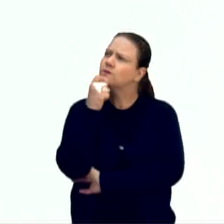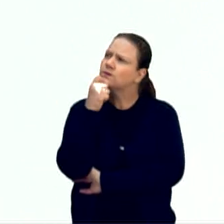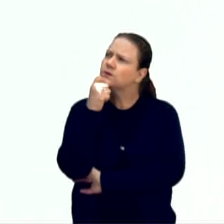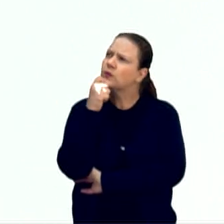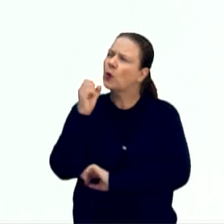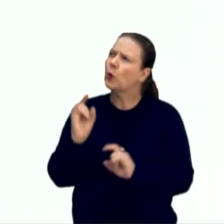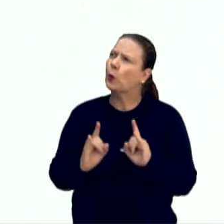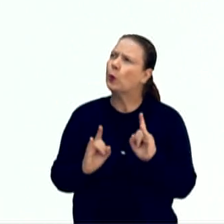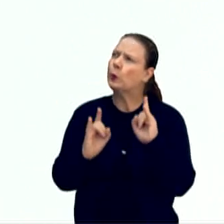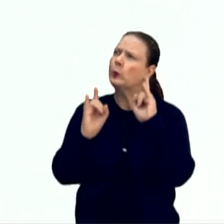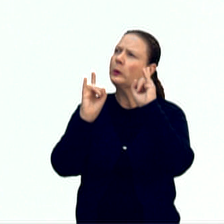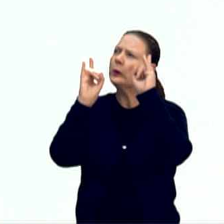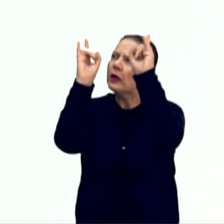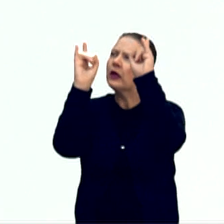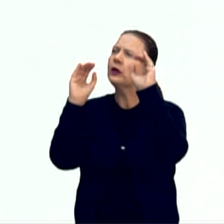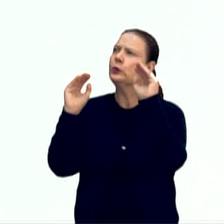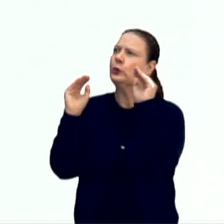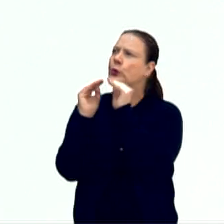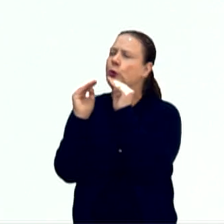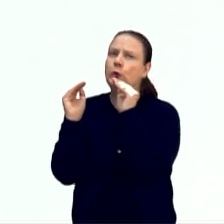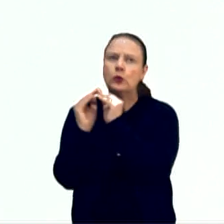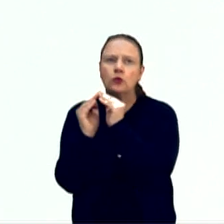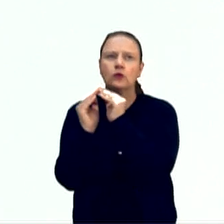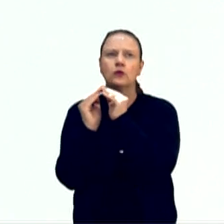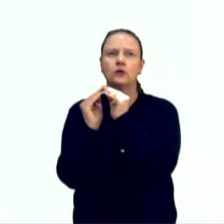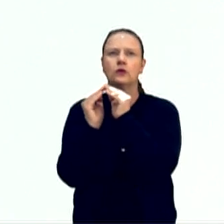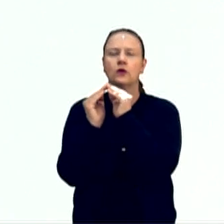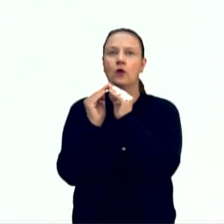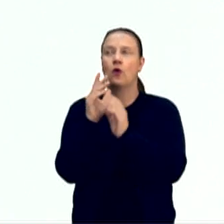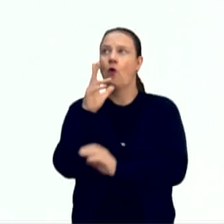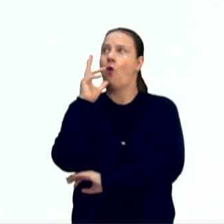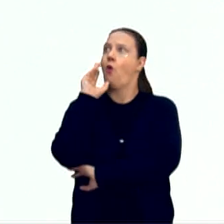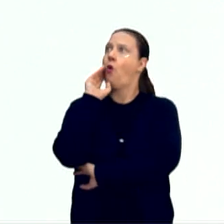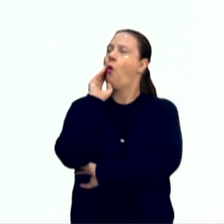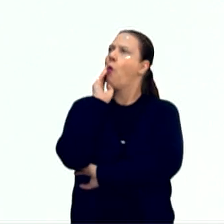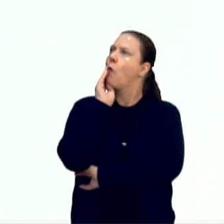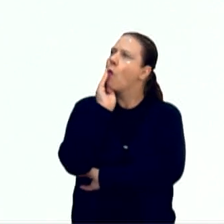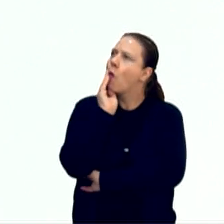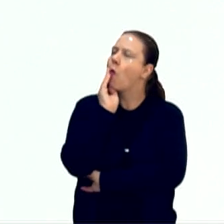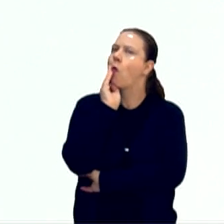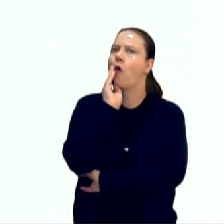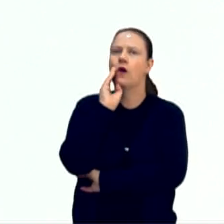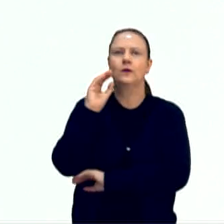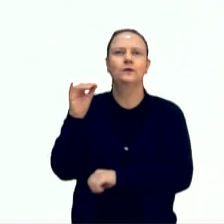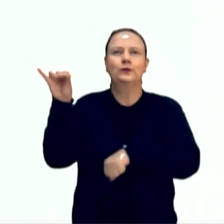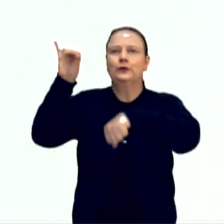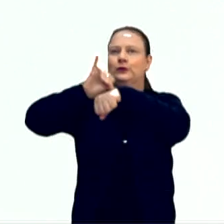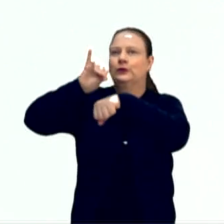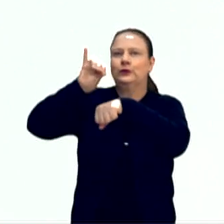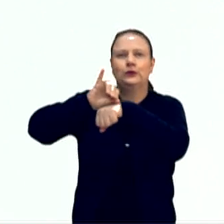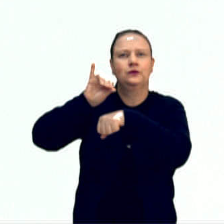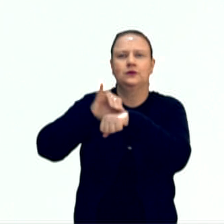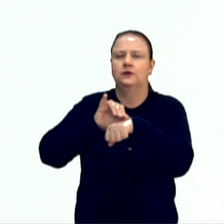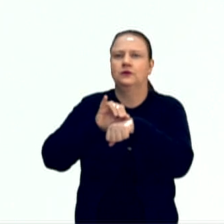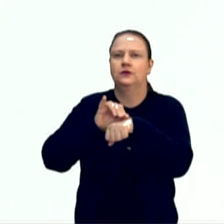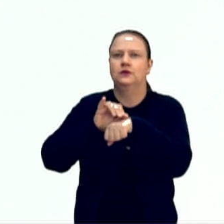aqueles prédios como se fosse o grande, né, vamos dizer assim, centro